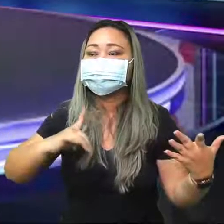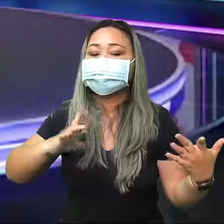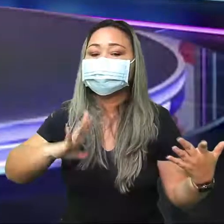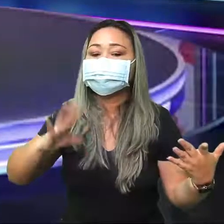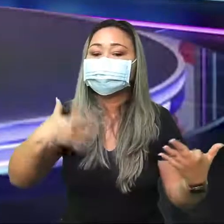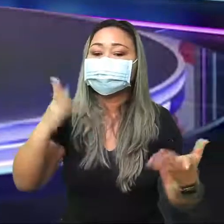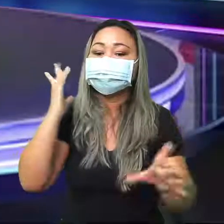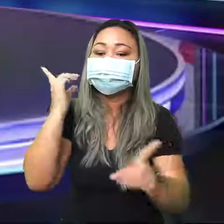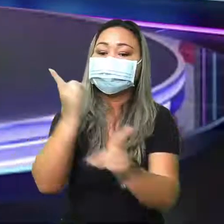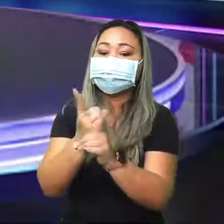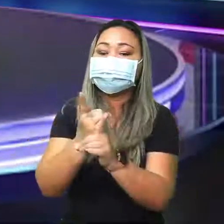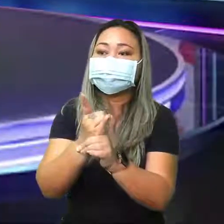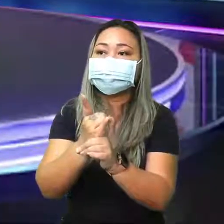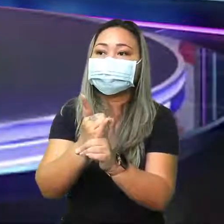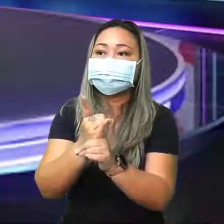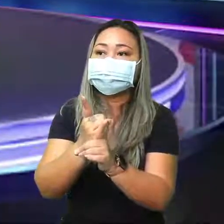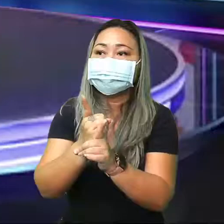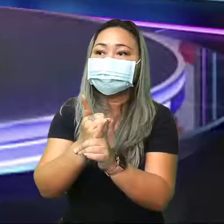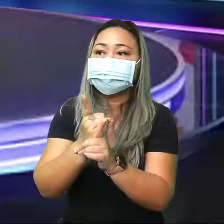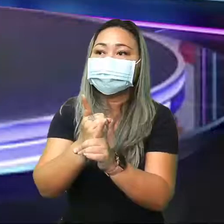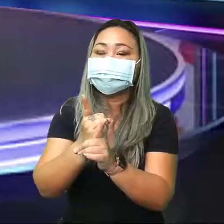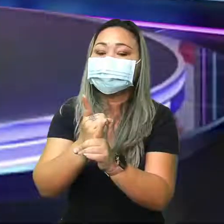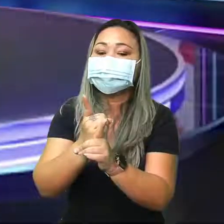encontrar, então, esses